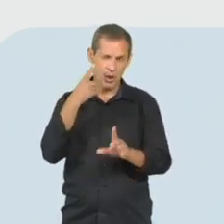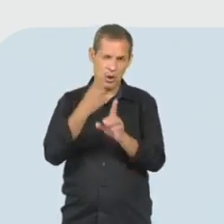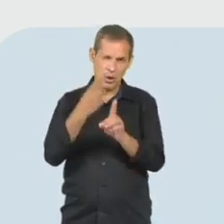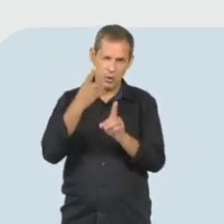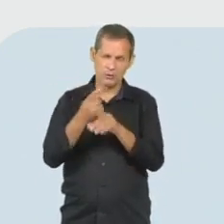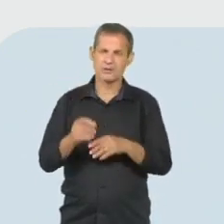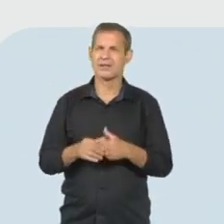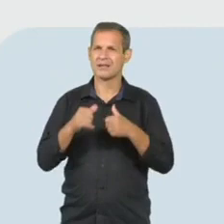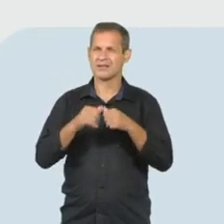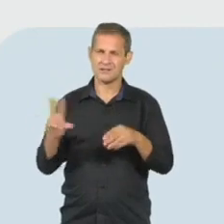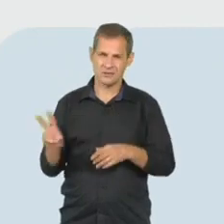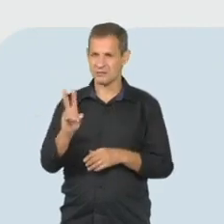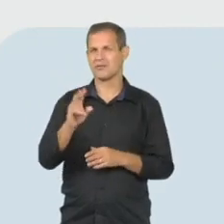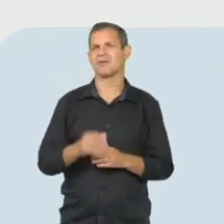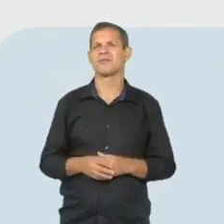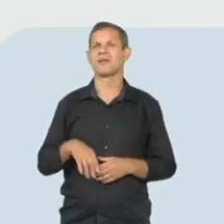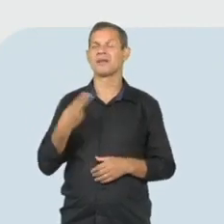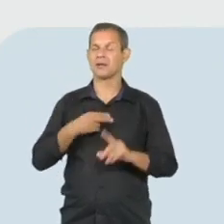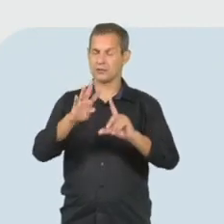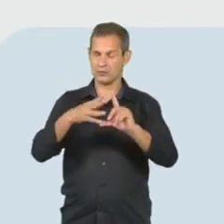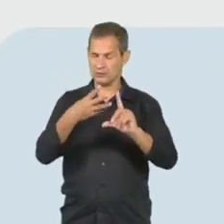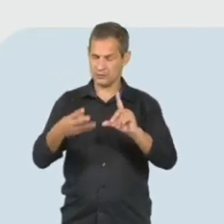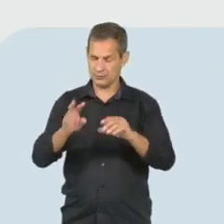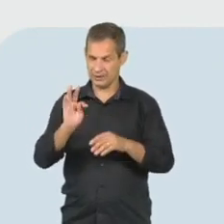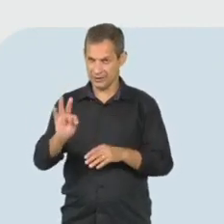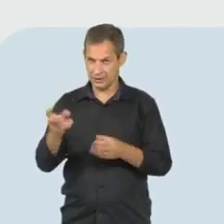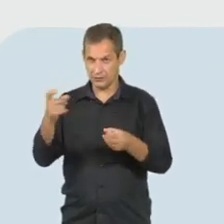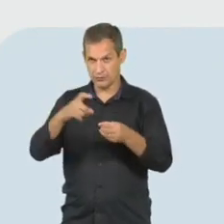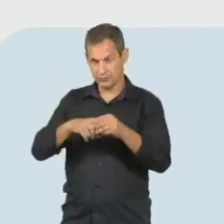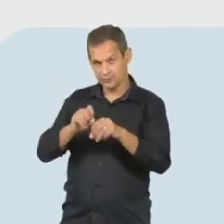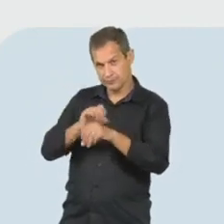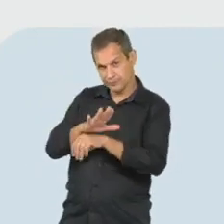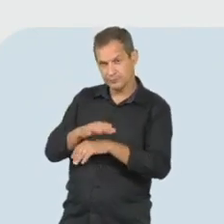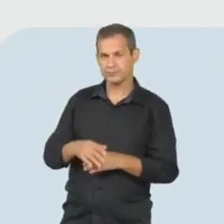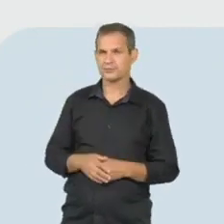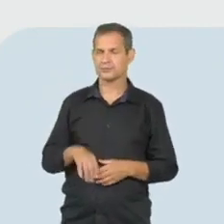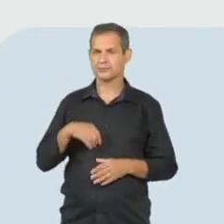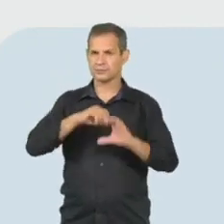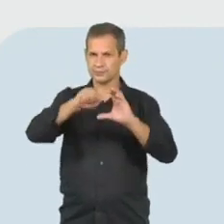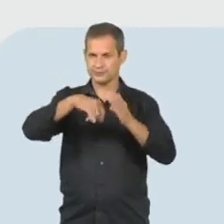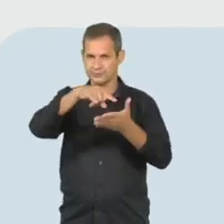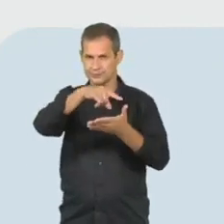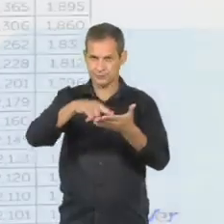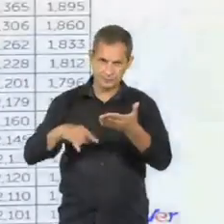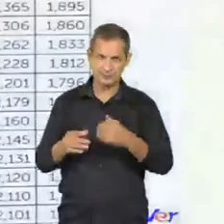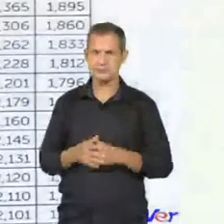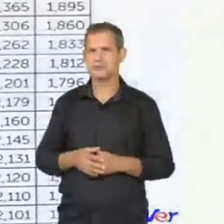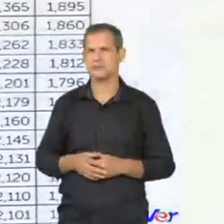encontrar esse valor na nossa tabela. Então, vamos voltar aqui para a nossa câmara de documentos.